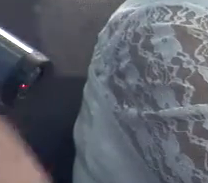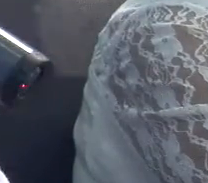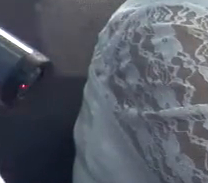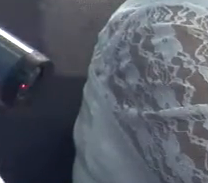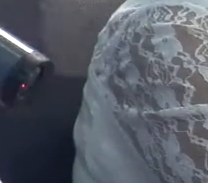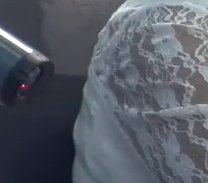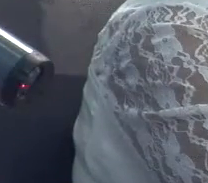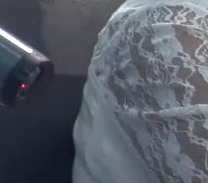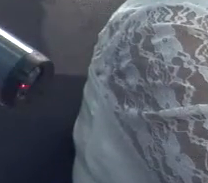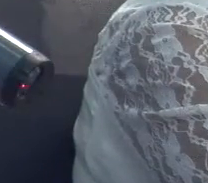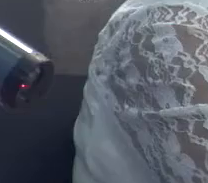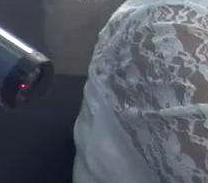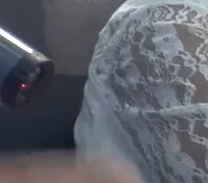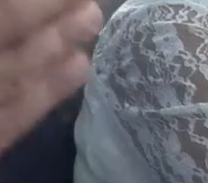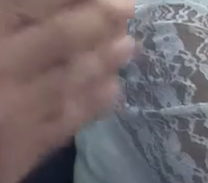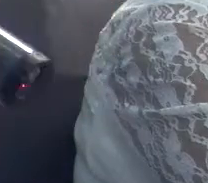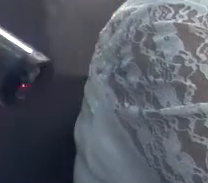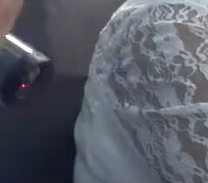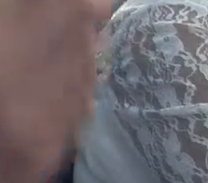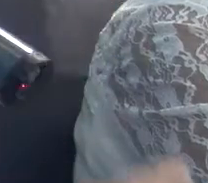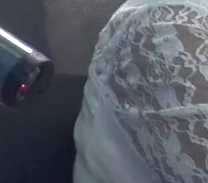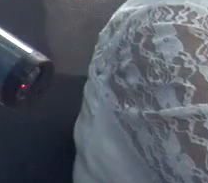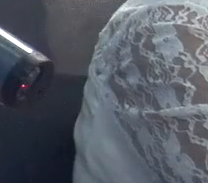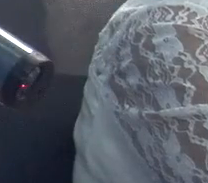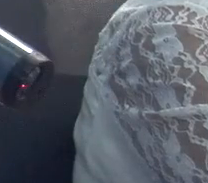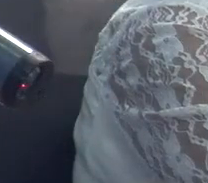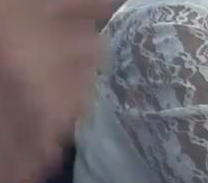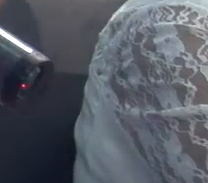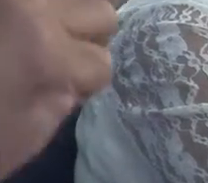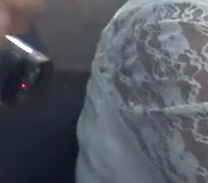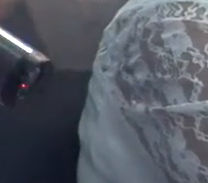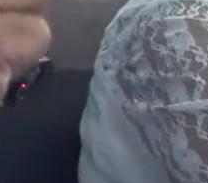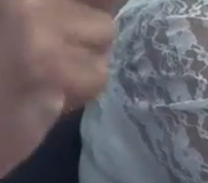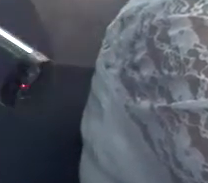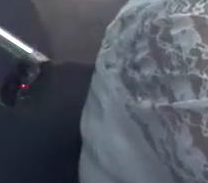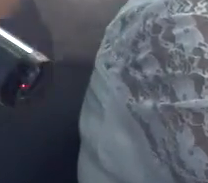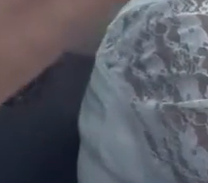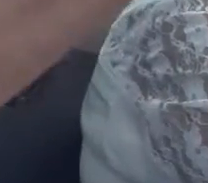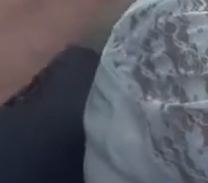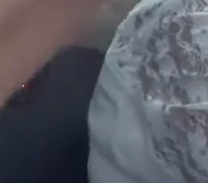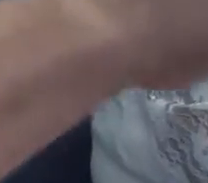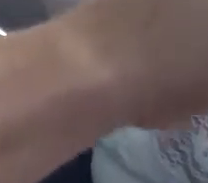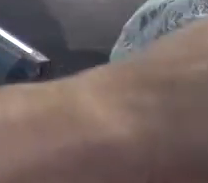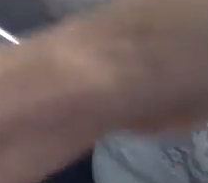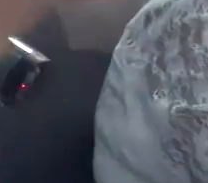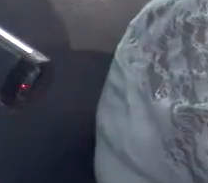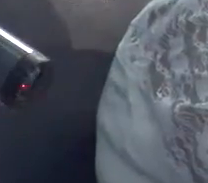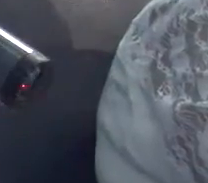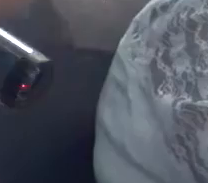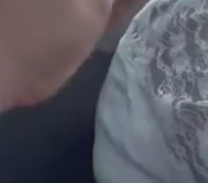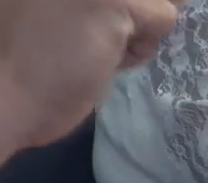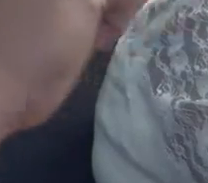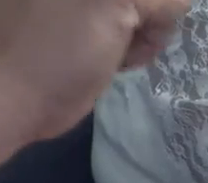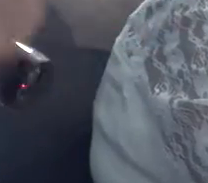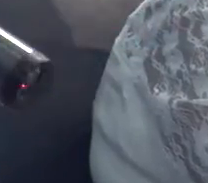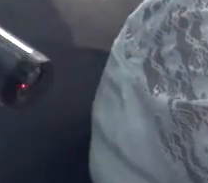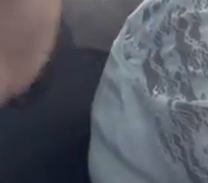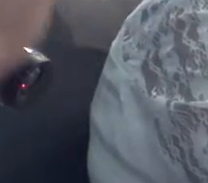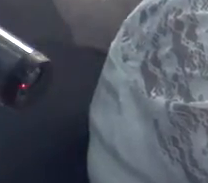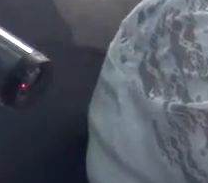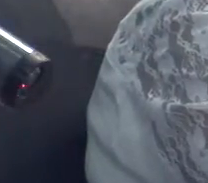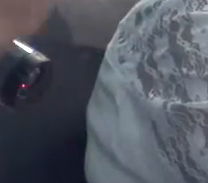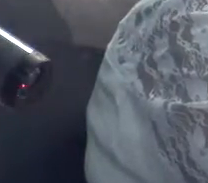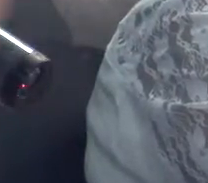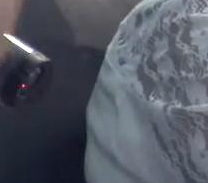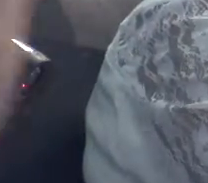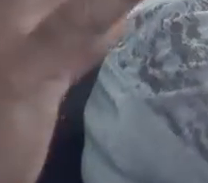banheiros masculinos e femininos? Então, essa é a luta que temos que ter. É ter igualdade. Lá no, a Zona Azul, ela tem que ser extinta